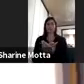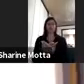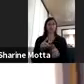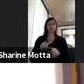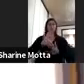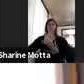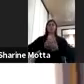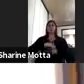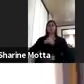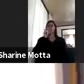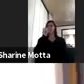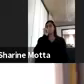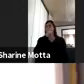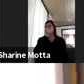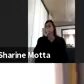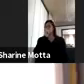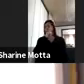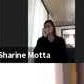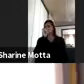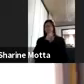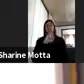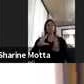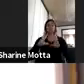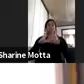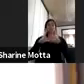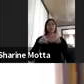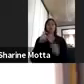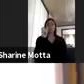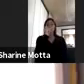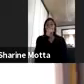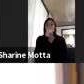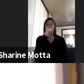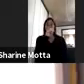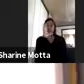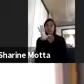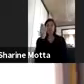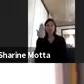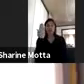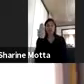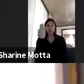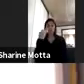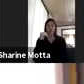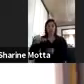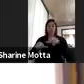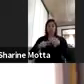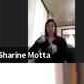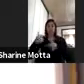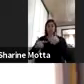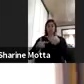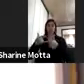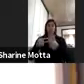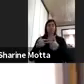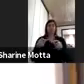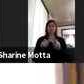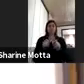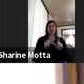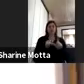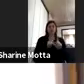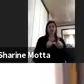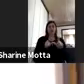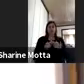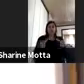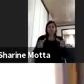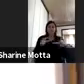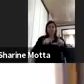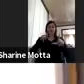né? Vamos falar a verdade aqui, são os mentirosos que falaram que a reforma trabalhista ia aumentar o nível de emprego. Assumam as